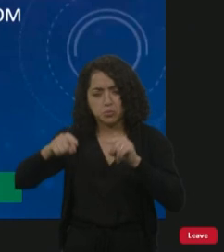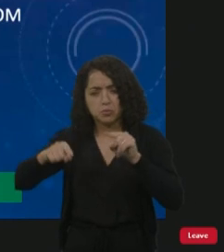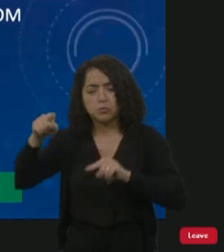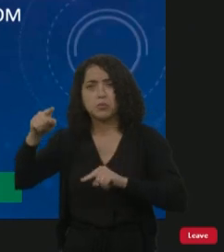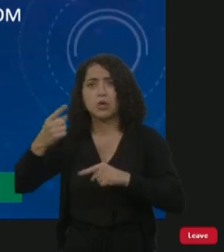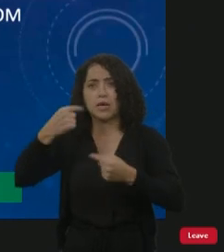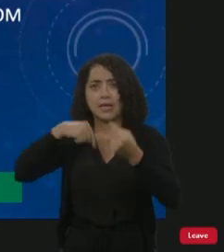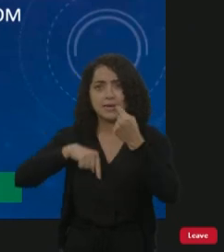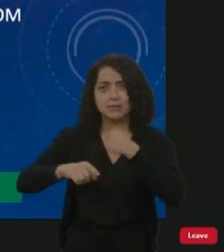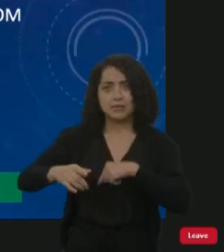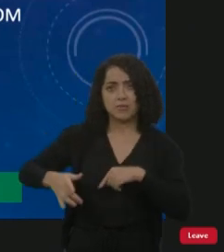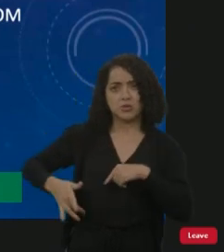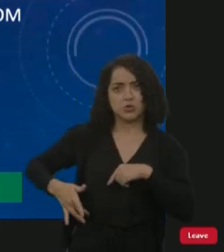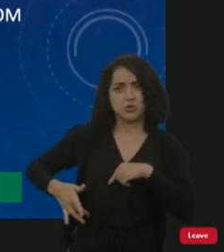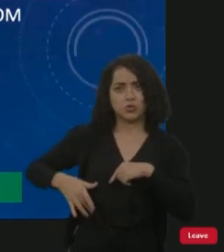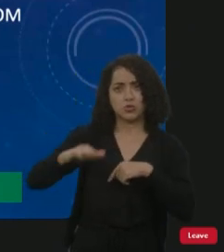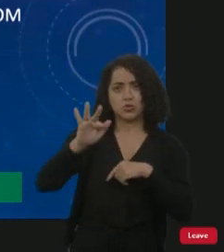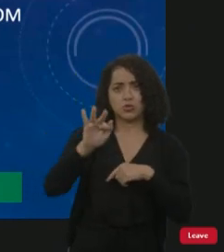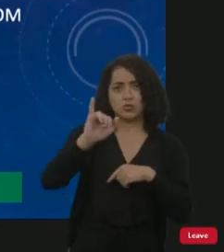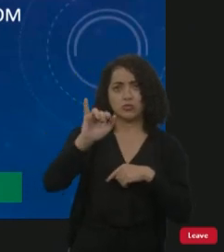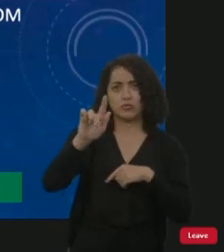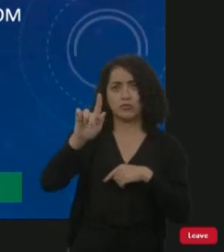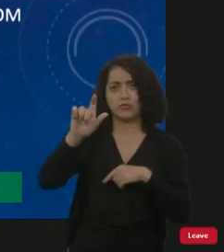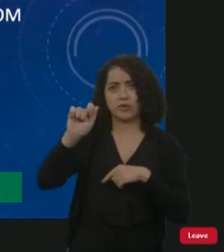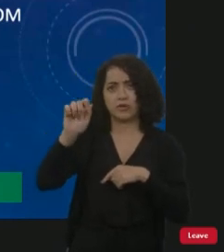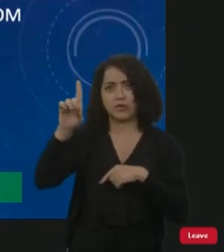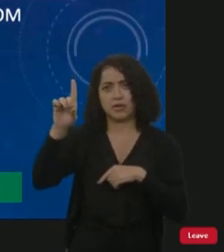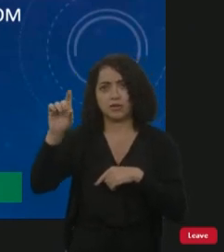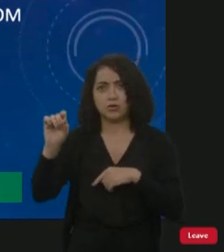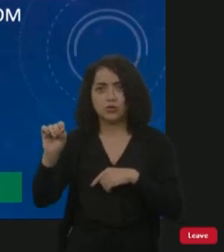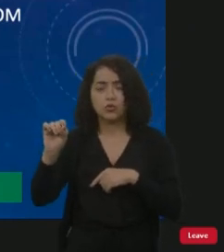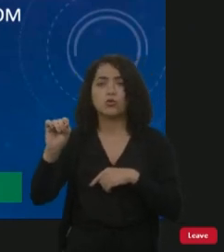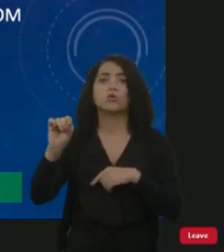do fígado, né? Significando que o fígado não